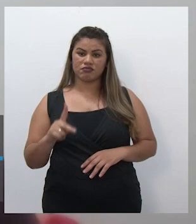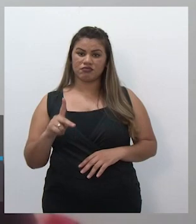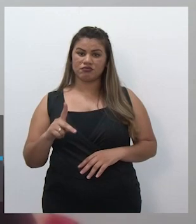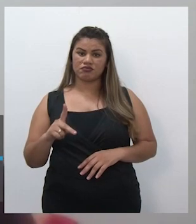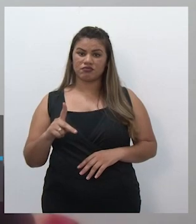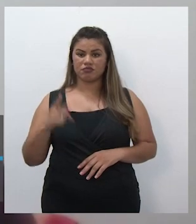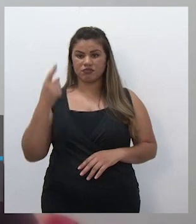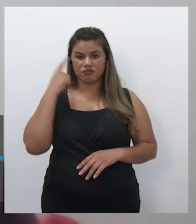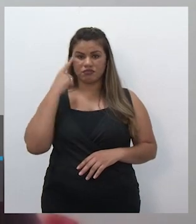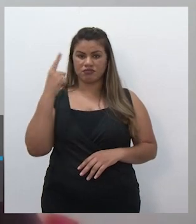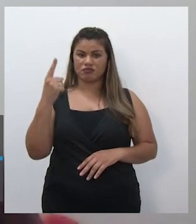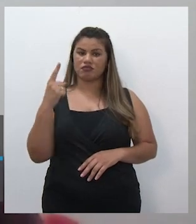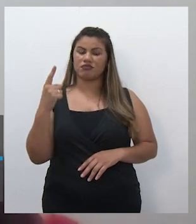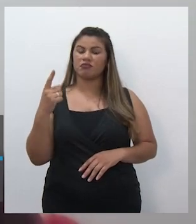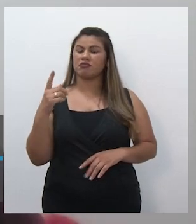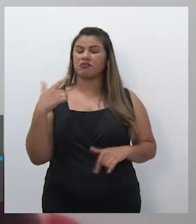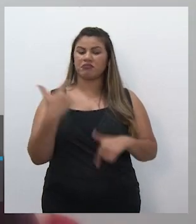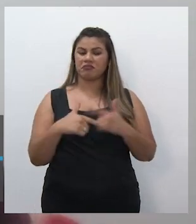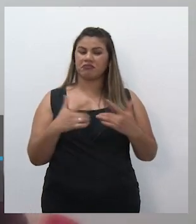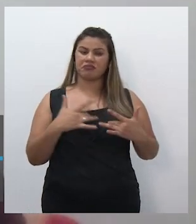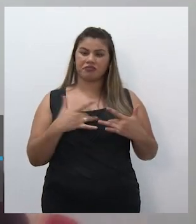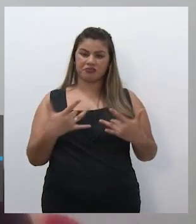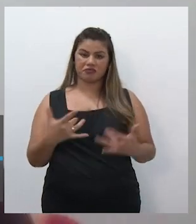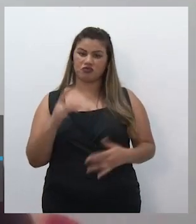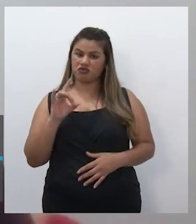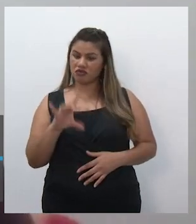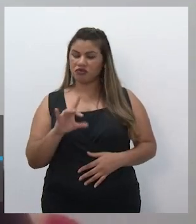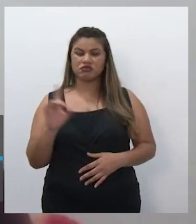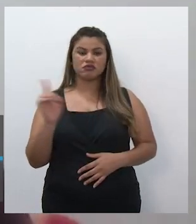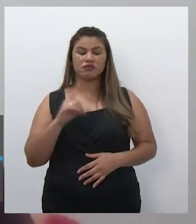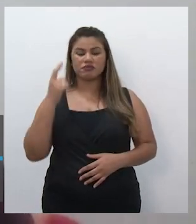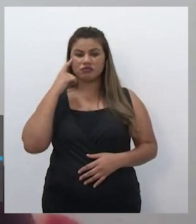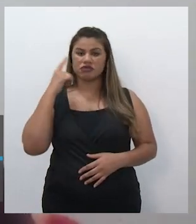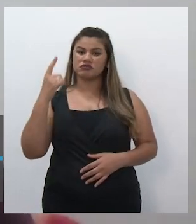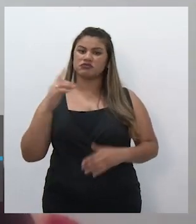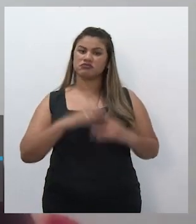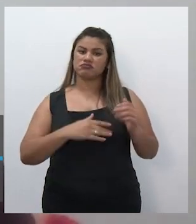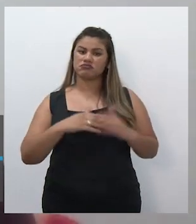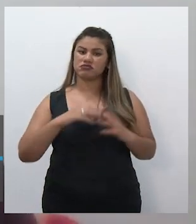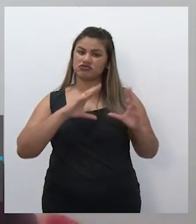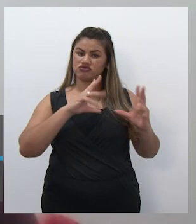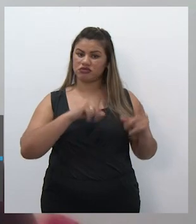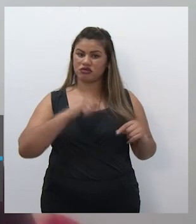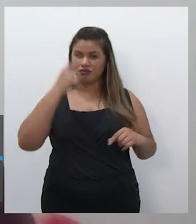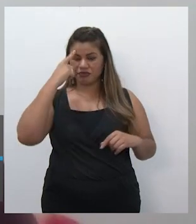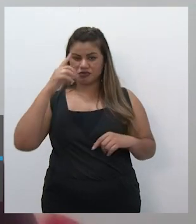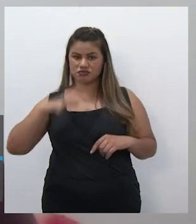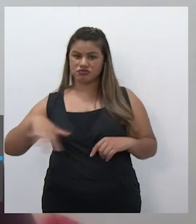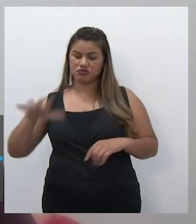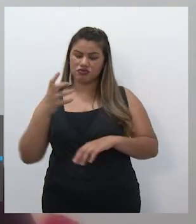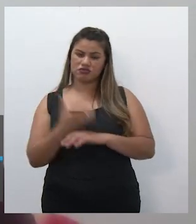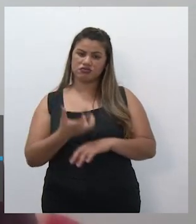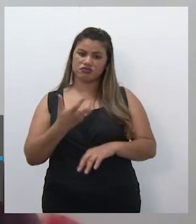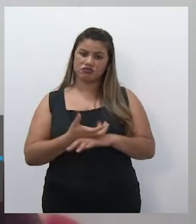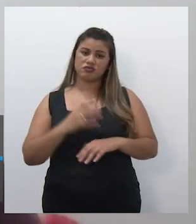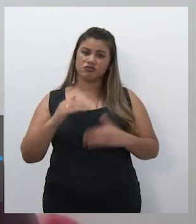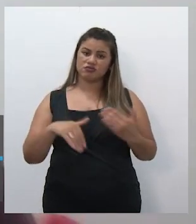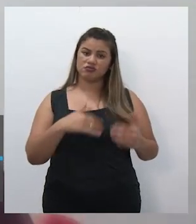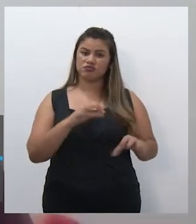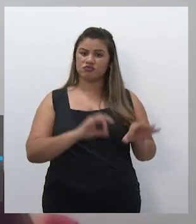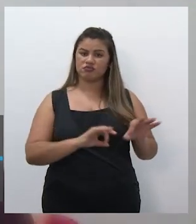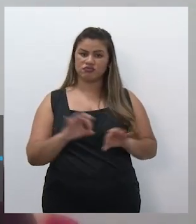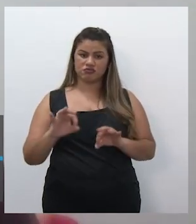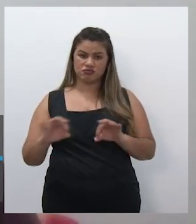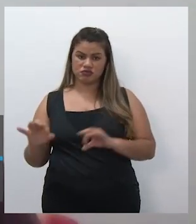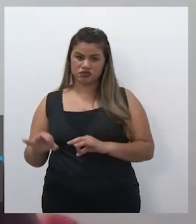tem como ser um trabalho solitário. Quando eu penso que eu tenho uma habilidade geral para trabalhar com todos os componentes, todo o processo de planejamento,